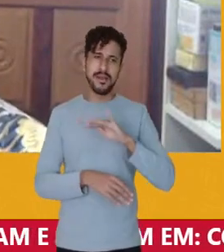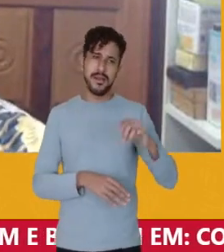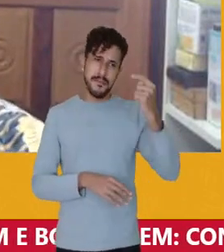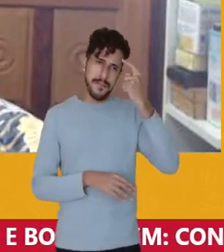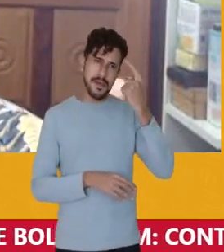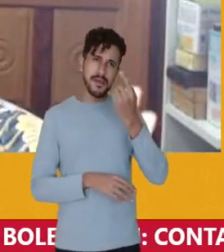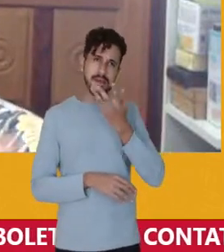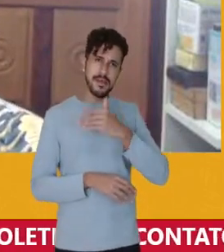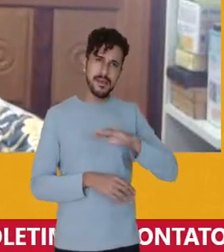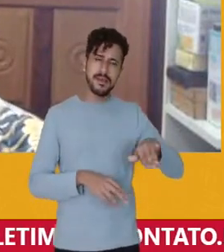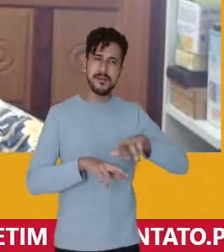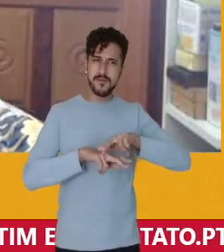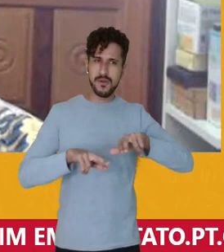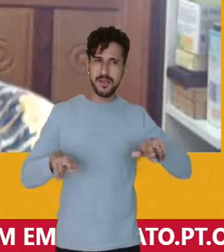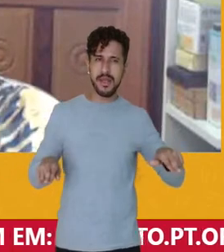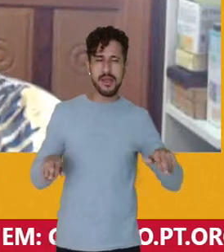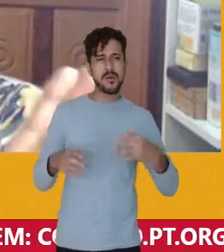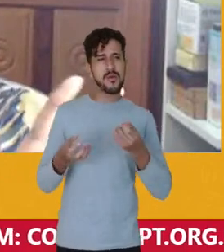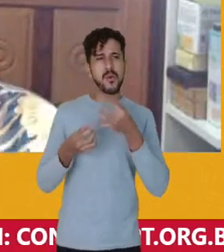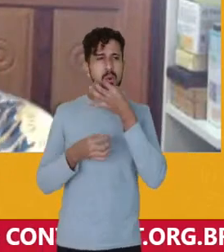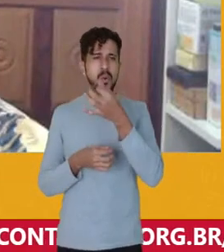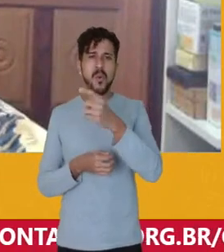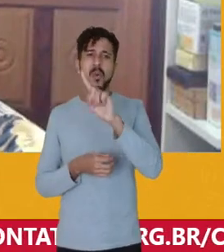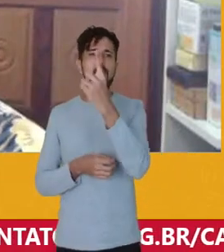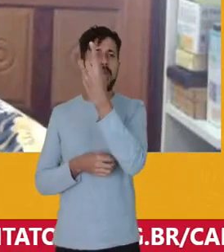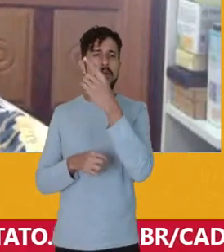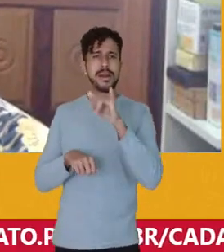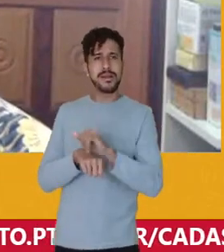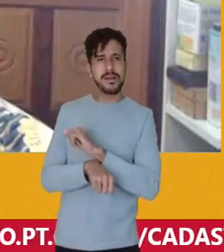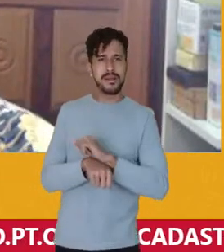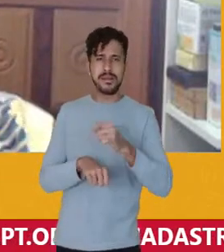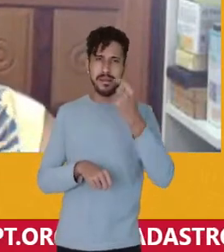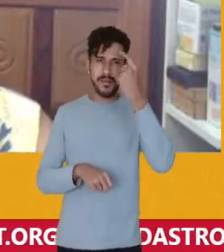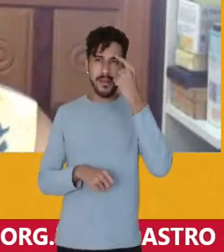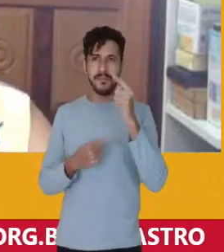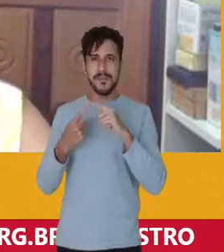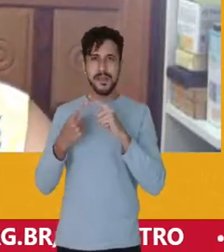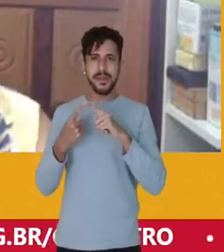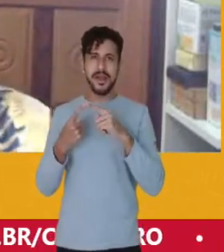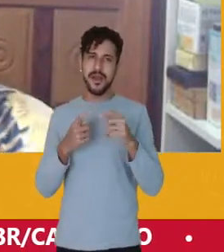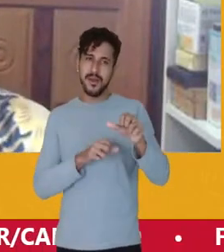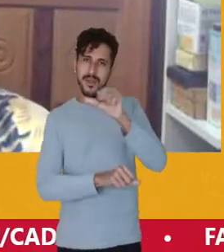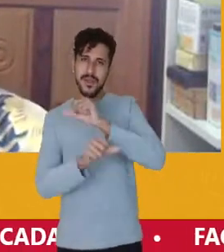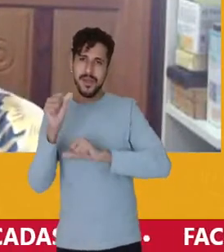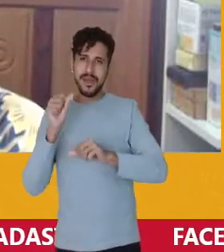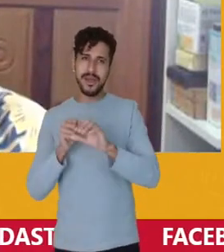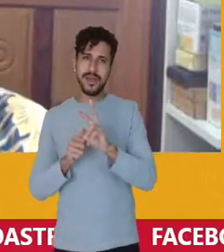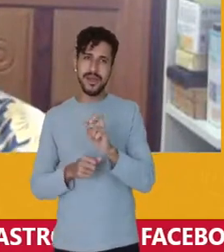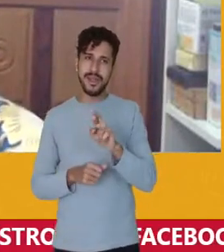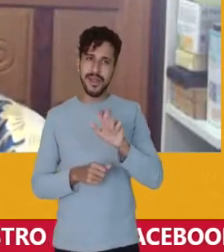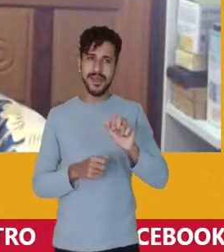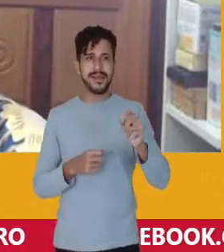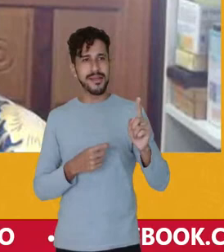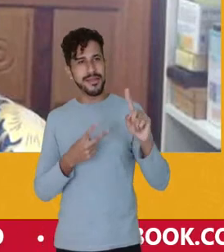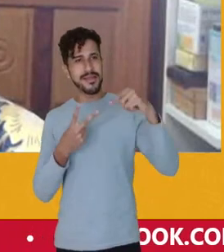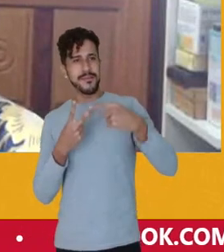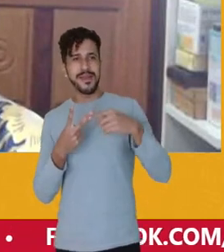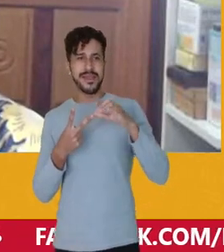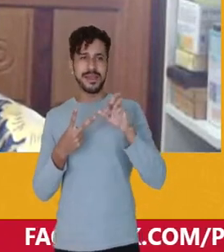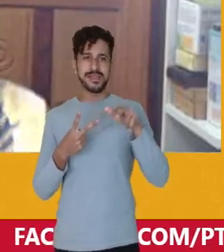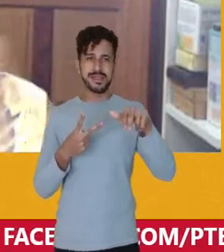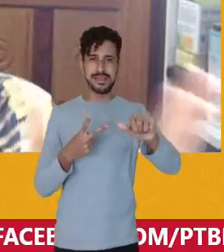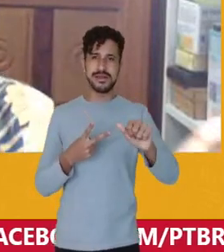infância negra. O que vocês me diriam? Uma ação necessária, assim. Primeiro eu vou começar, agora eu vou trocar, vou começar com Ellen, depois eu vou para a